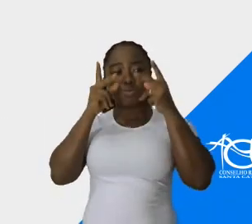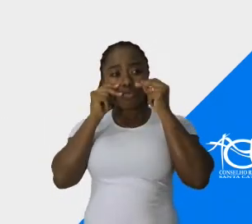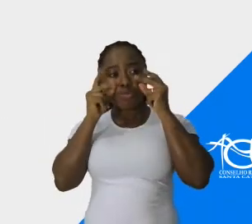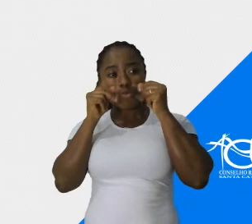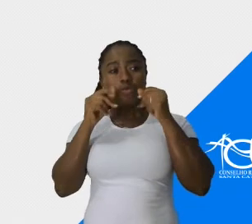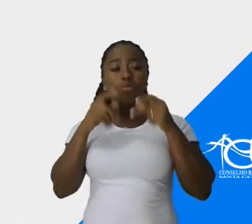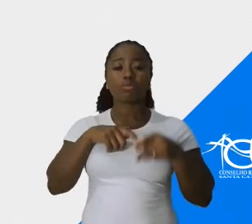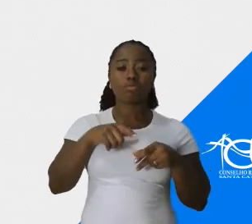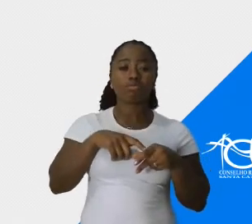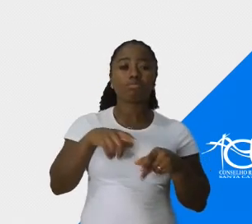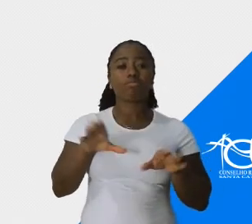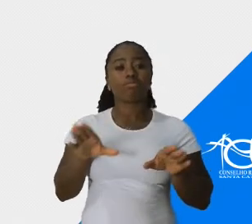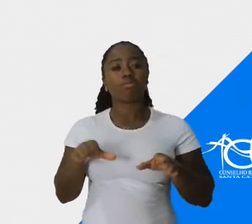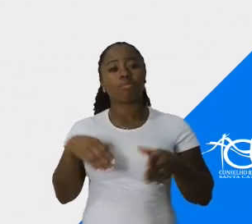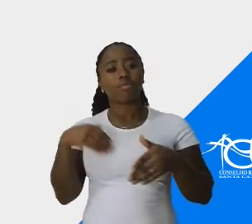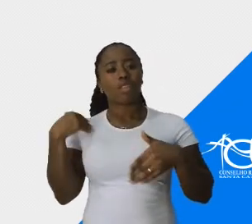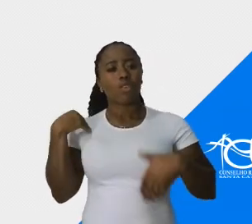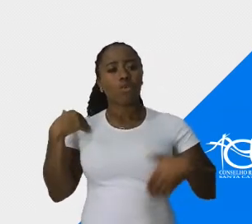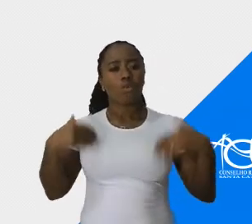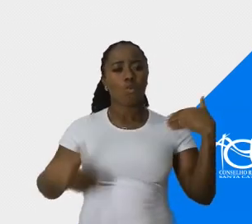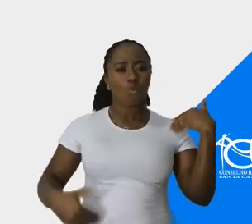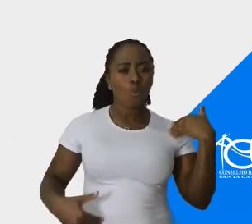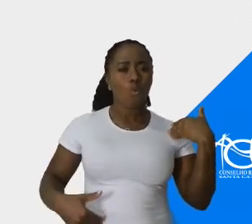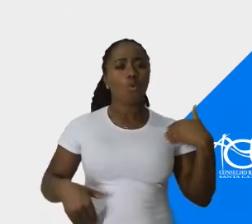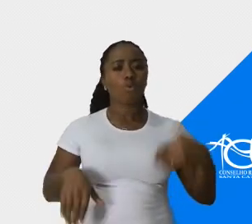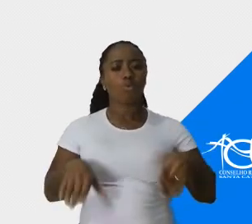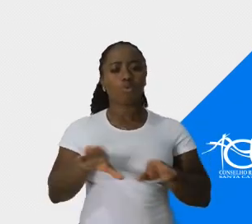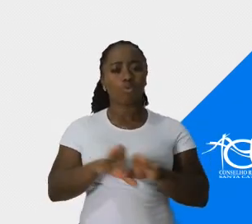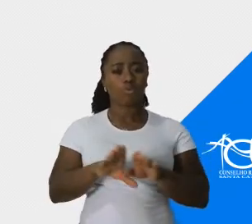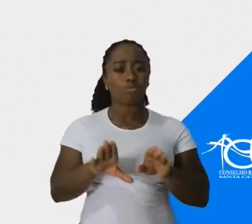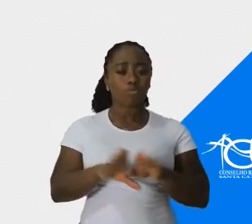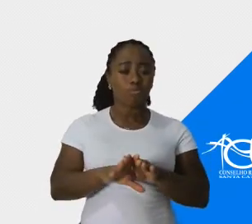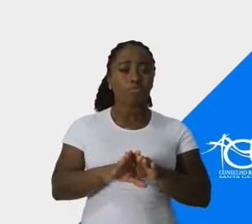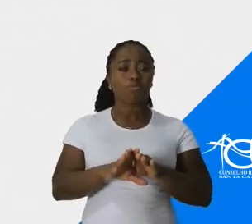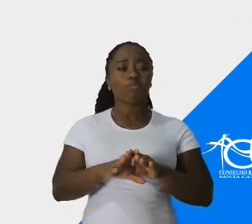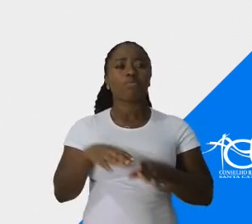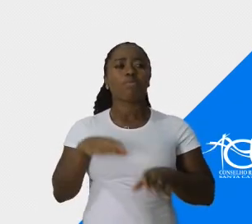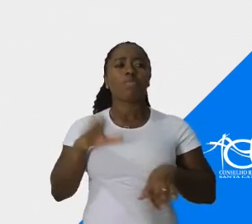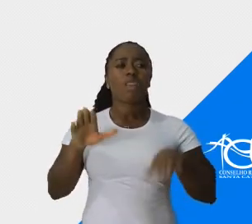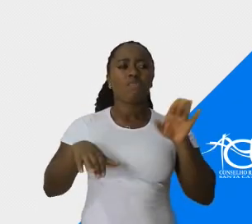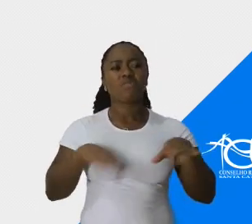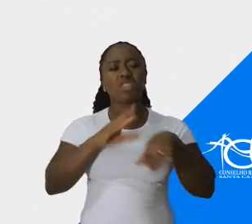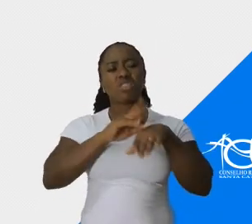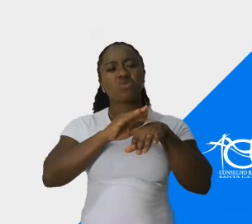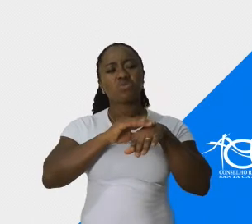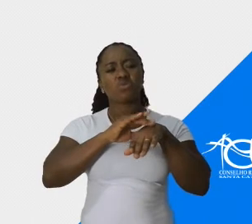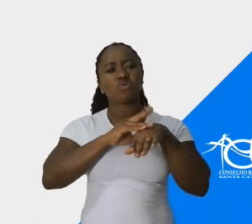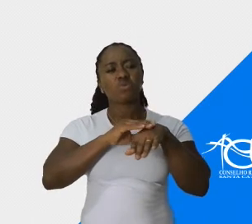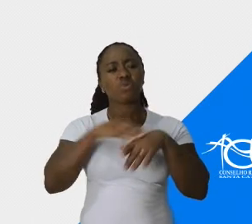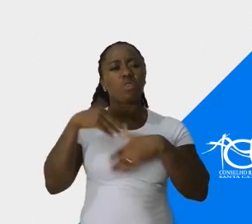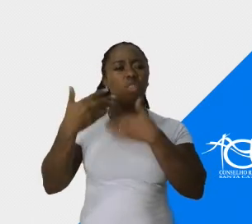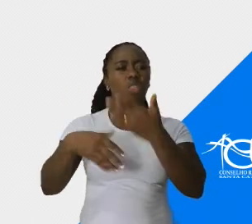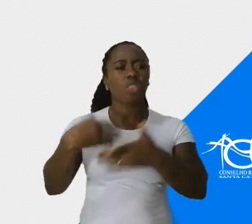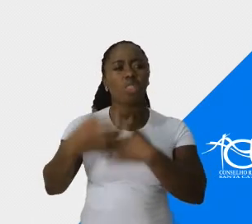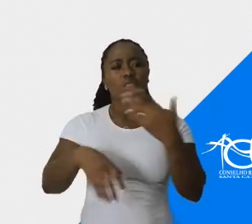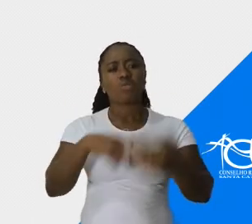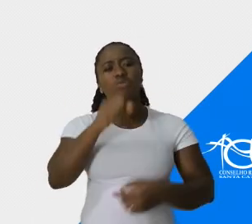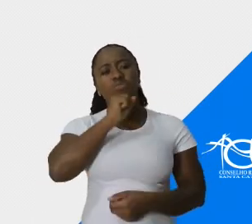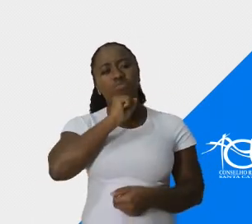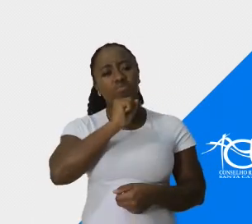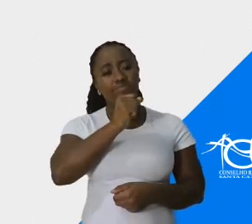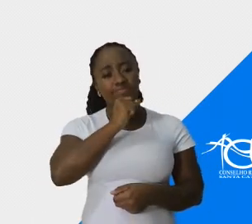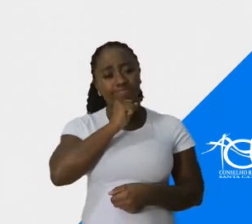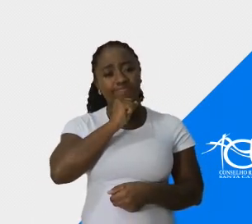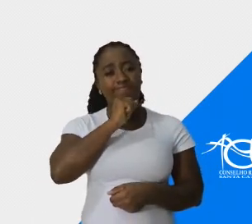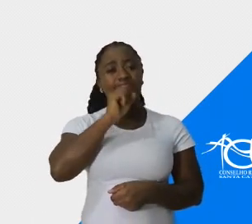sistemas sensoriais, algumas comorbidades típicas dos processos de envelhecimento. Os transtornos